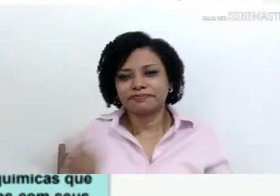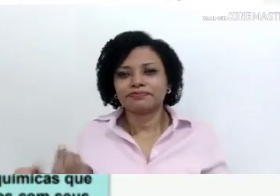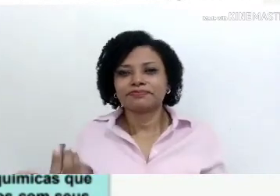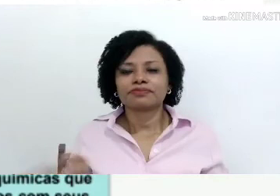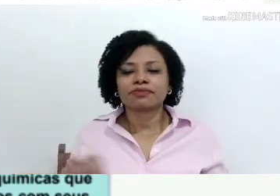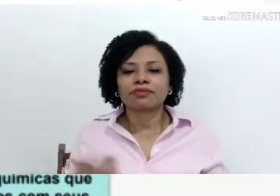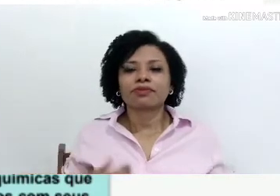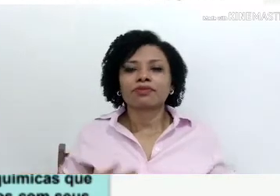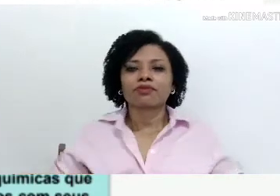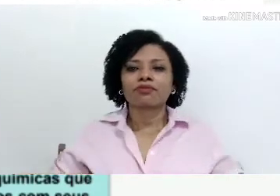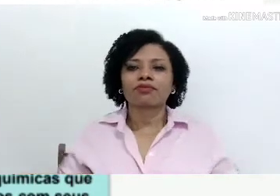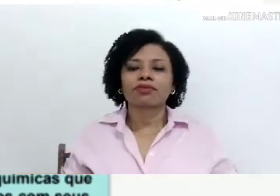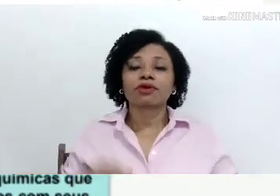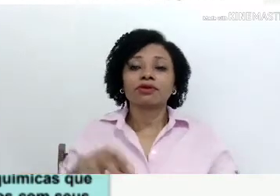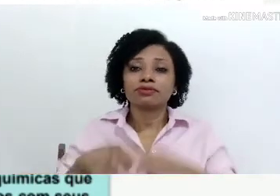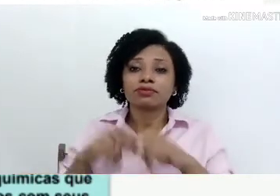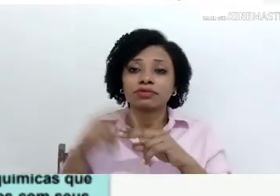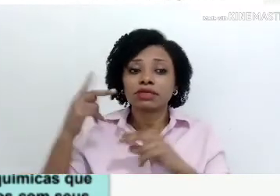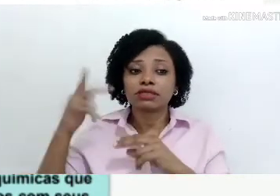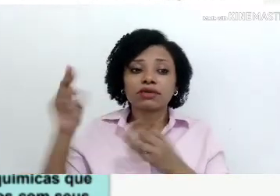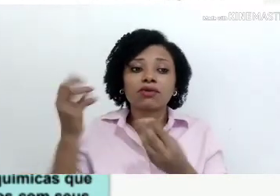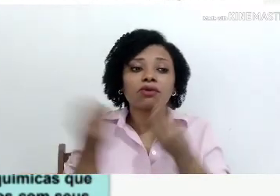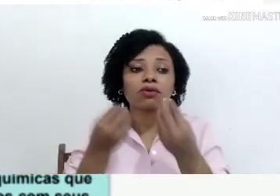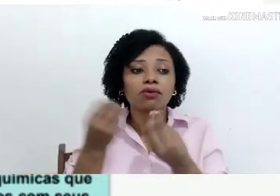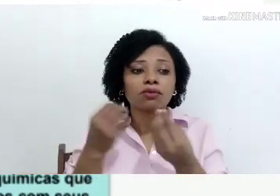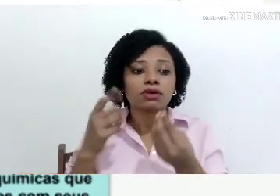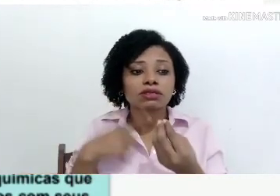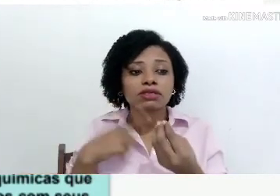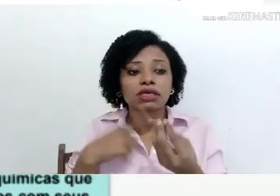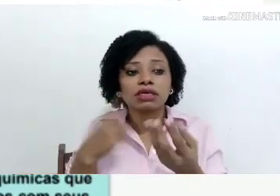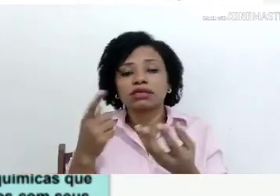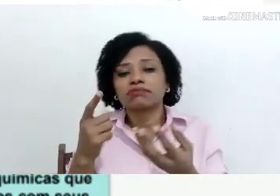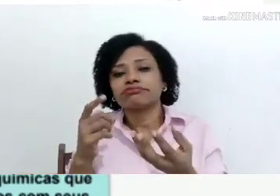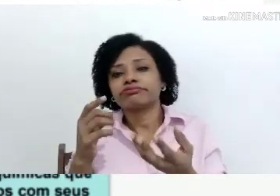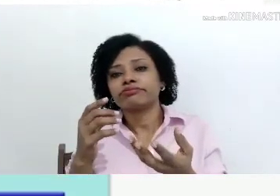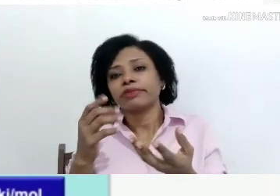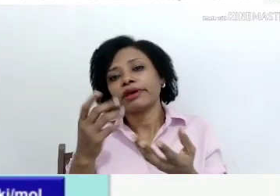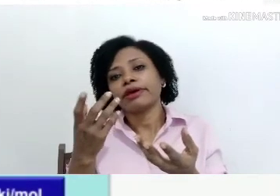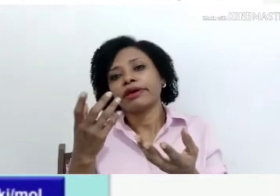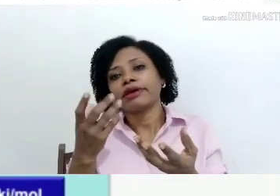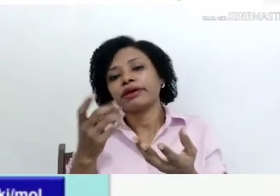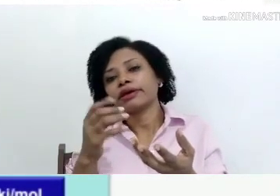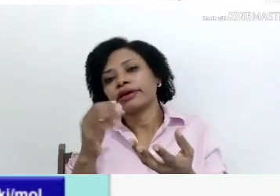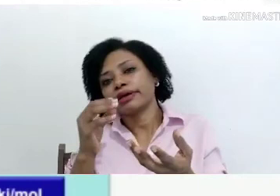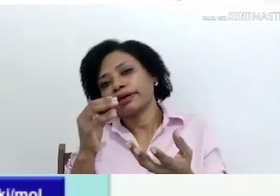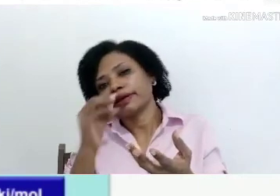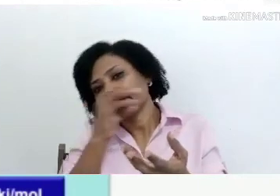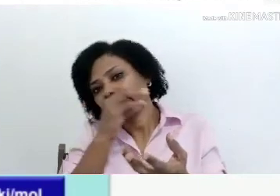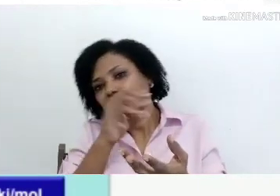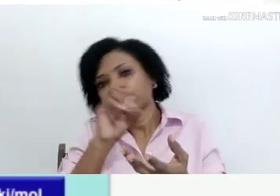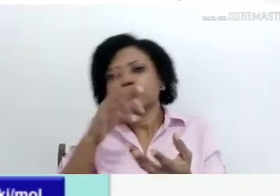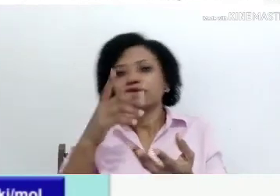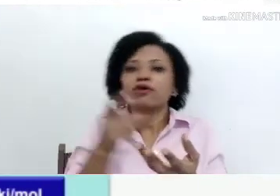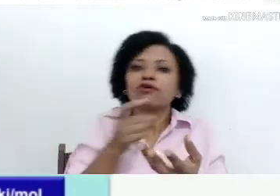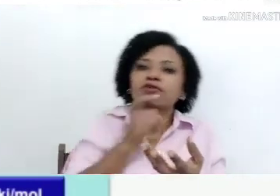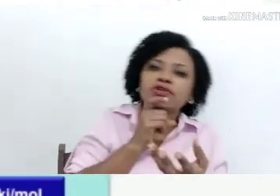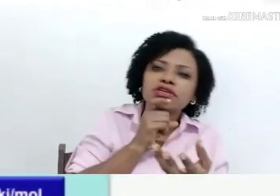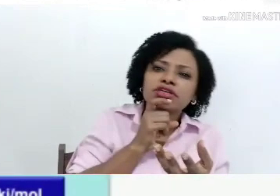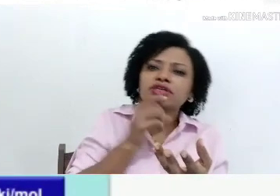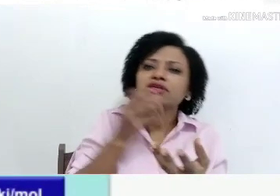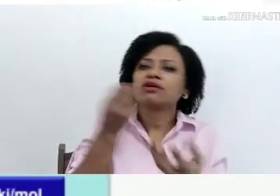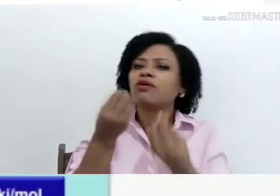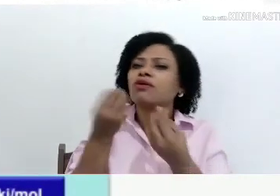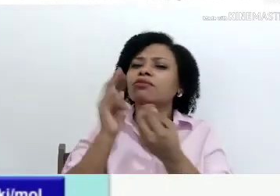as reações com as bolsas térmicas quentes ou frias. Aí você vai ter que olhar o valor de